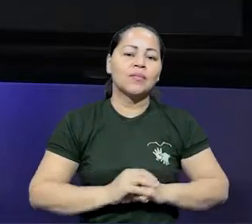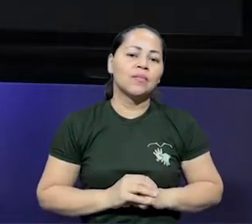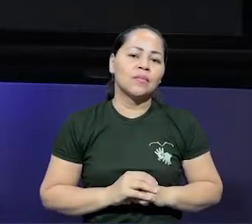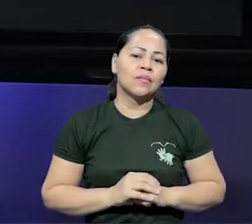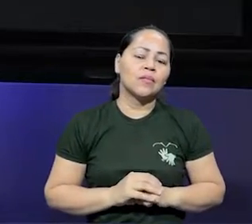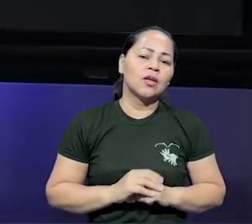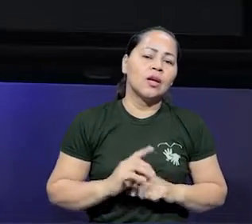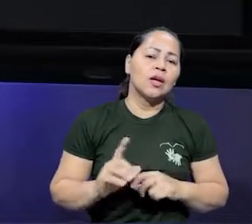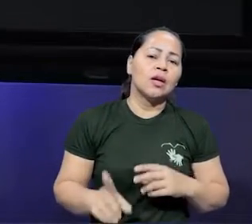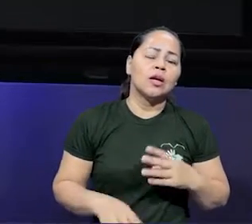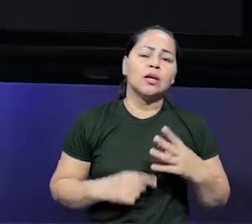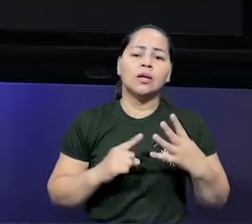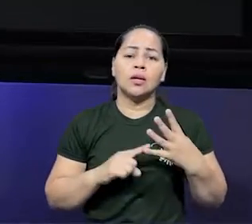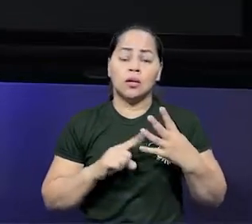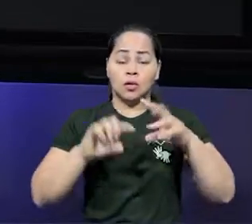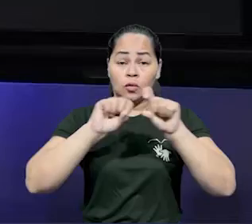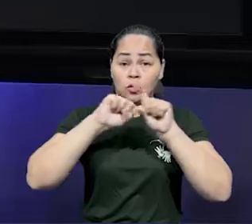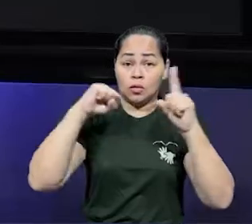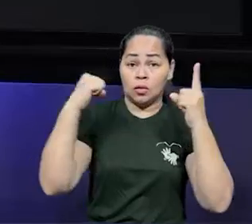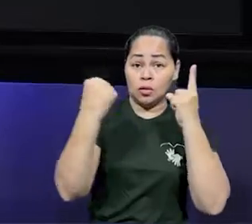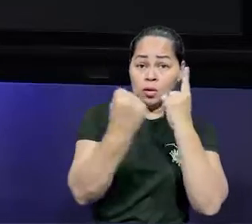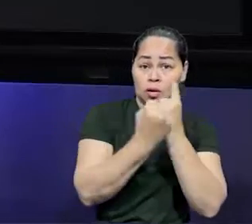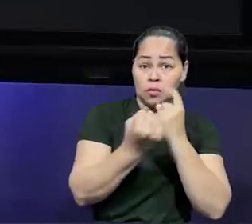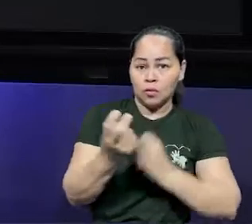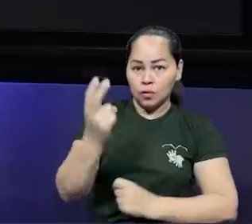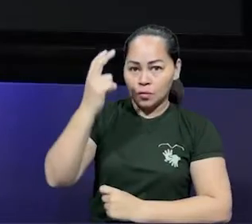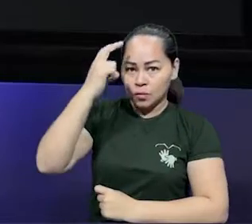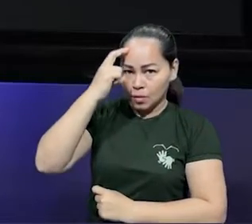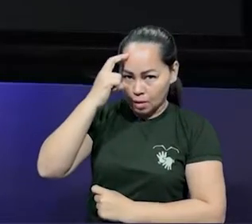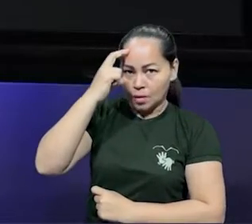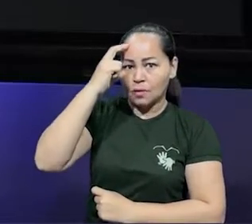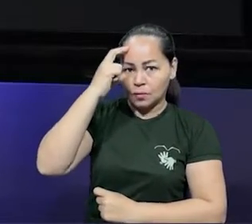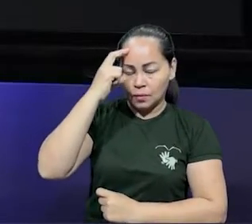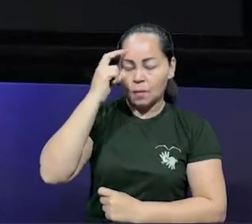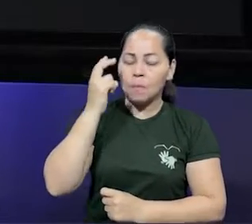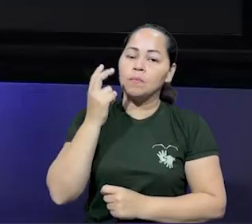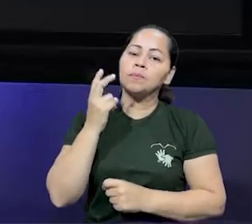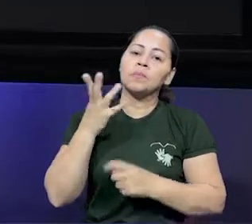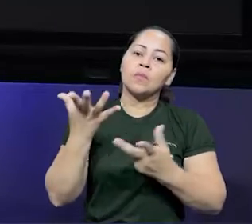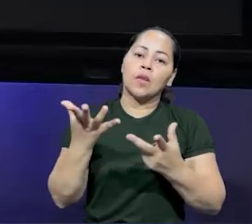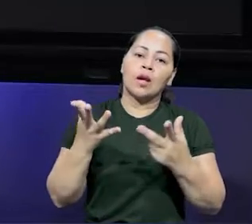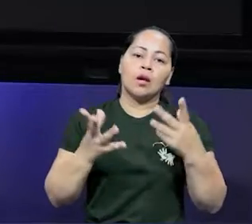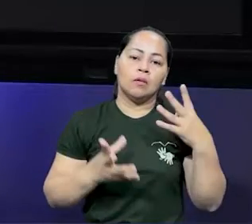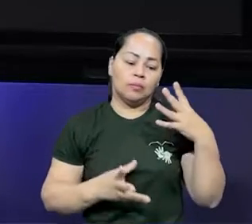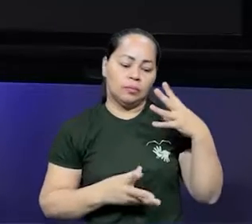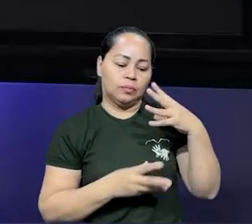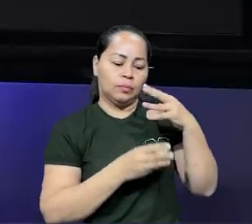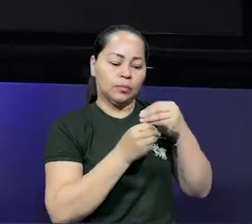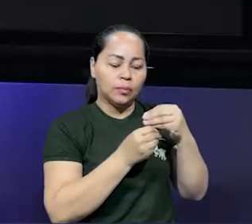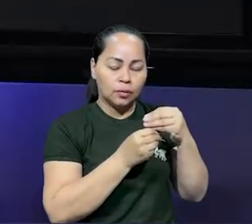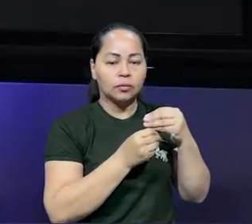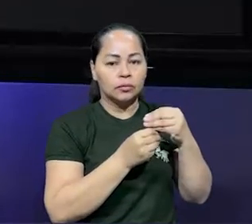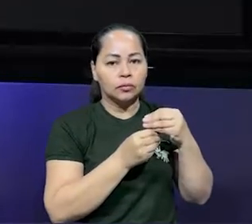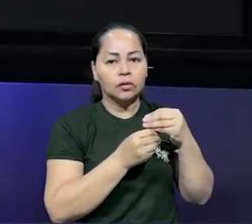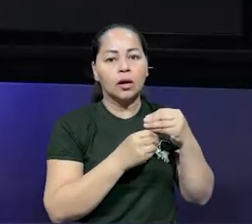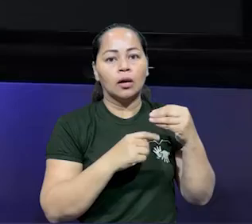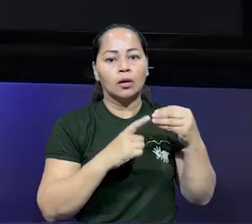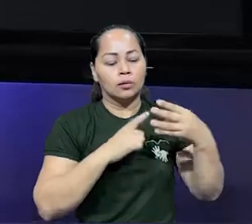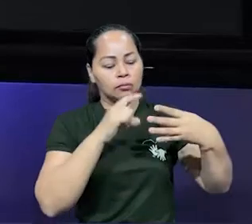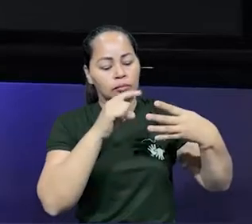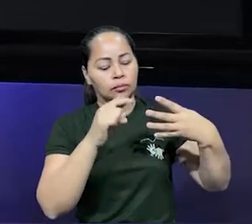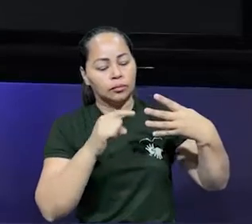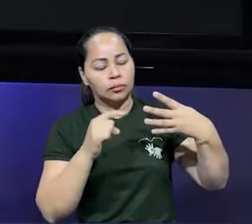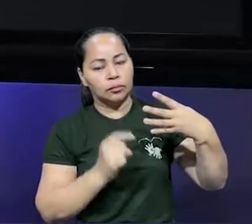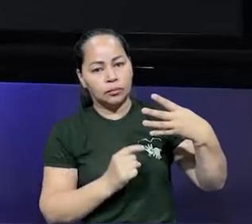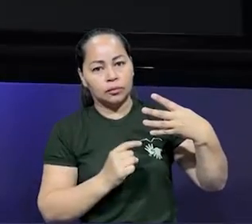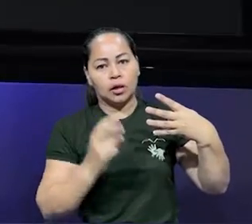os aspectos sociais e culturais também são determinantes. Isso significa dizer que as condições da